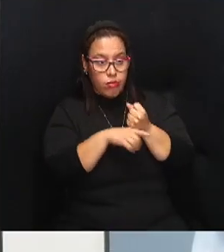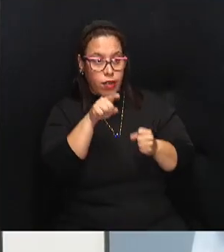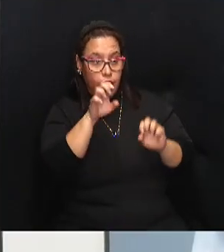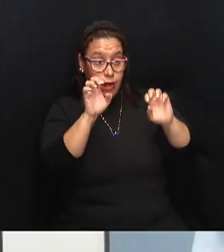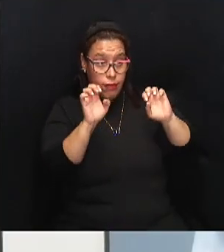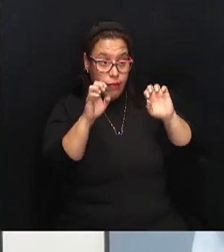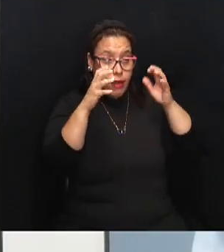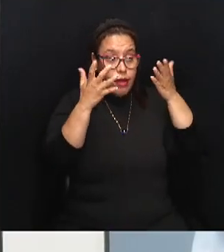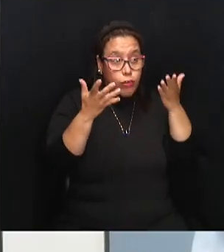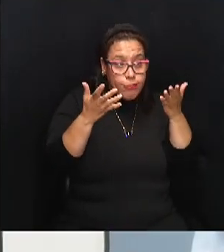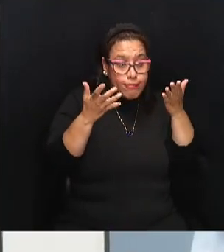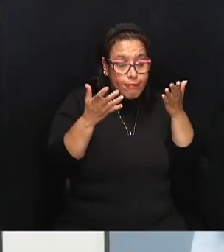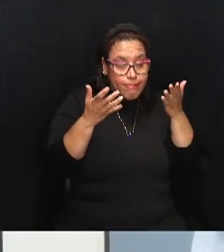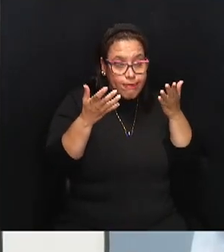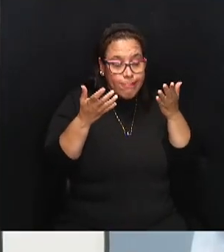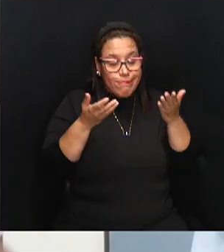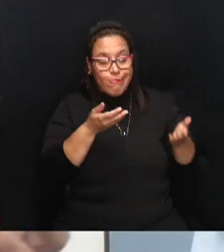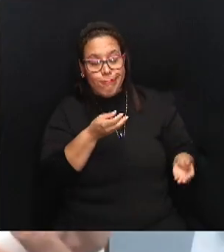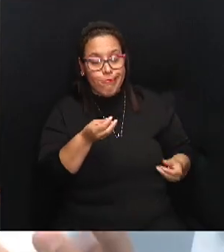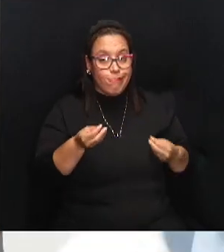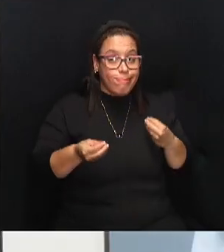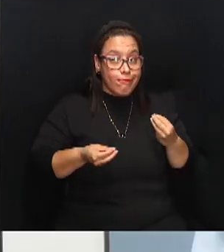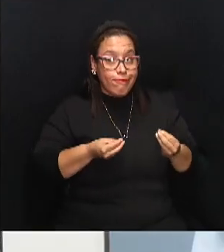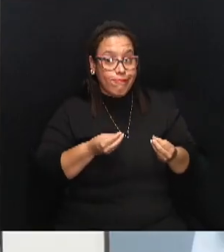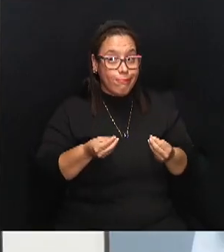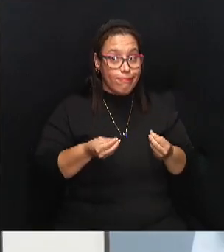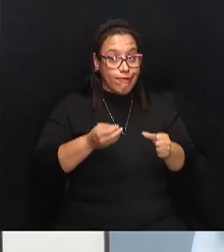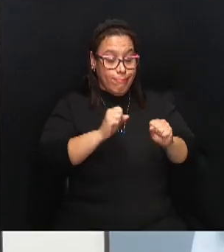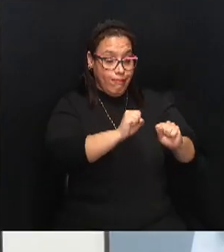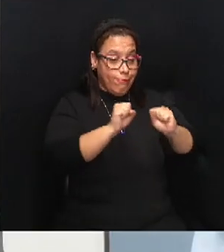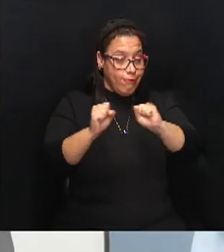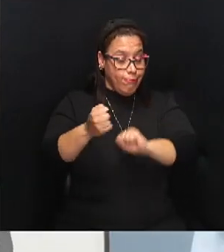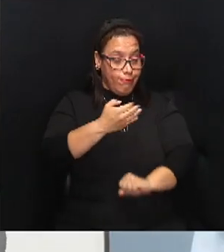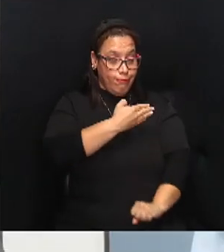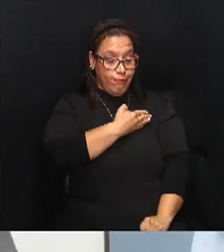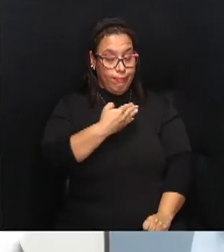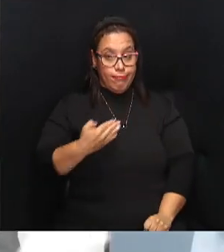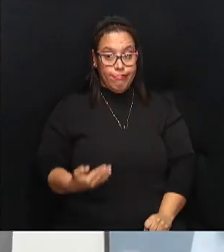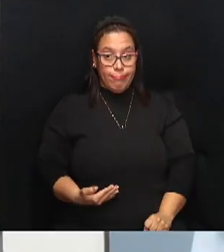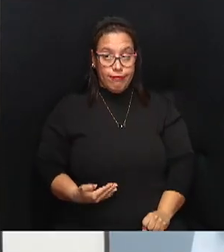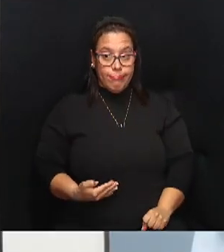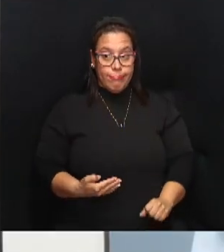evento? Então, casos como esse, o poder municipal